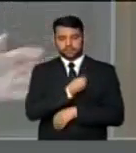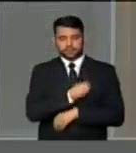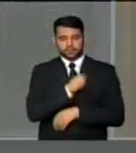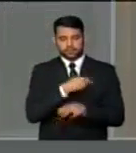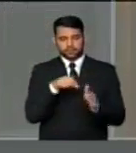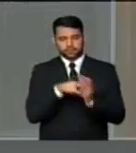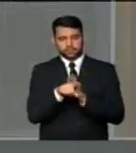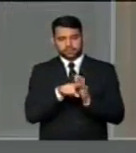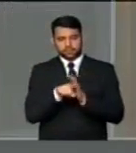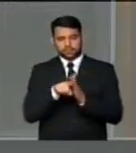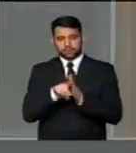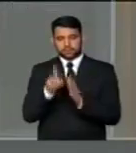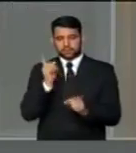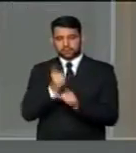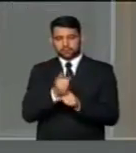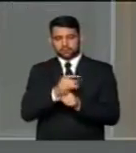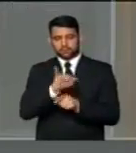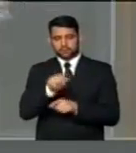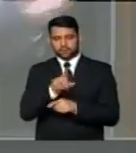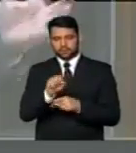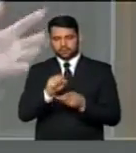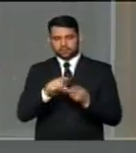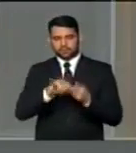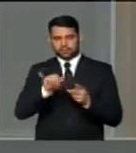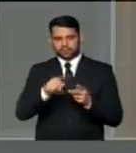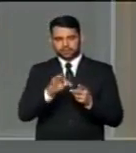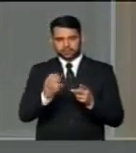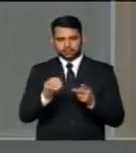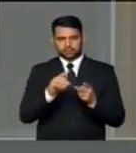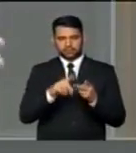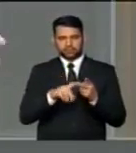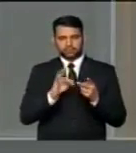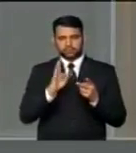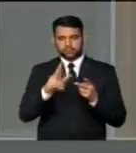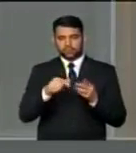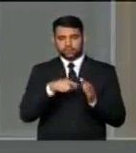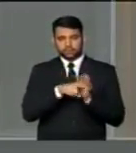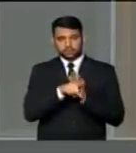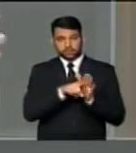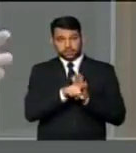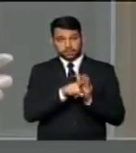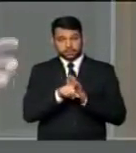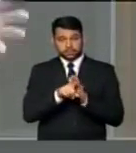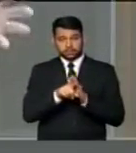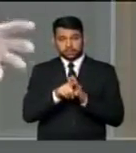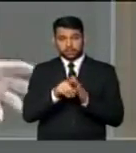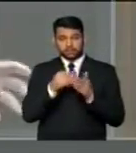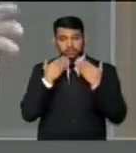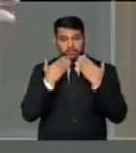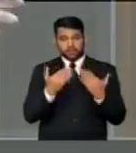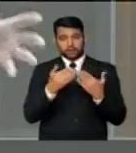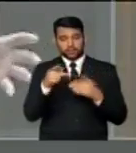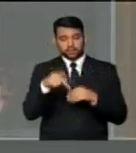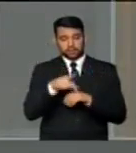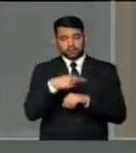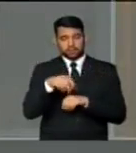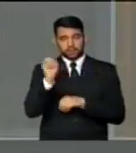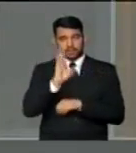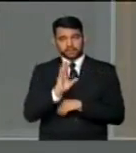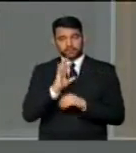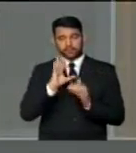nas investigações que estão sendo feitas. Zelotes, Lava Jato, né, todas as investigações que apontam que esse país foi